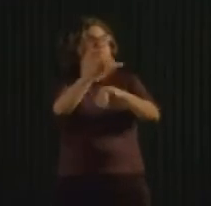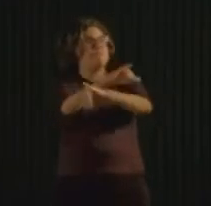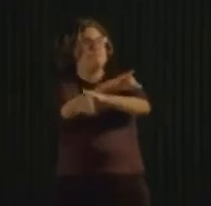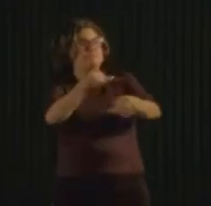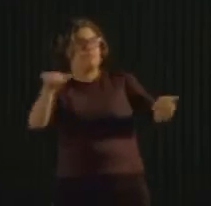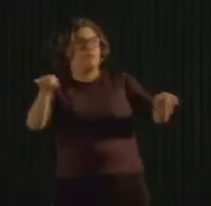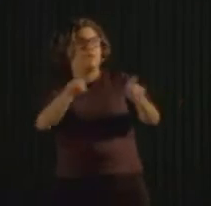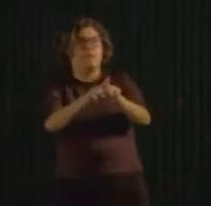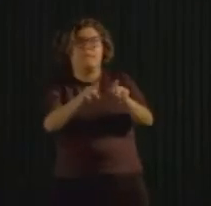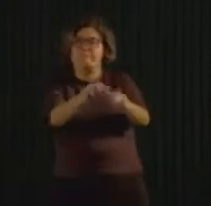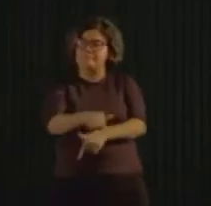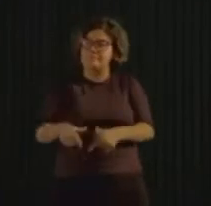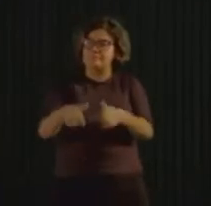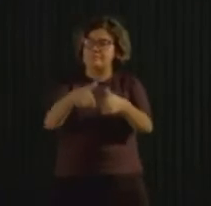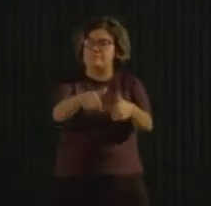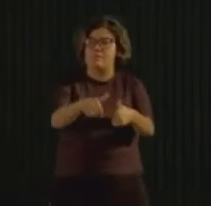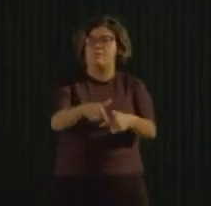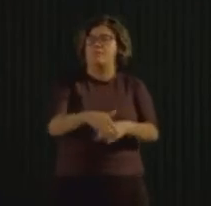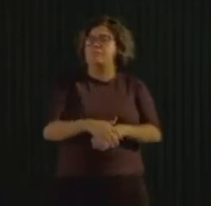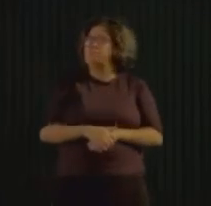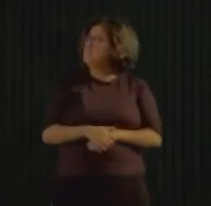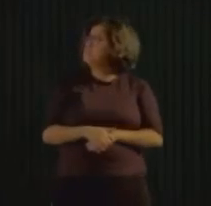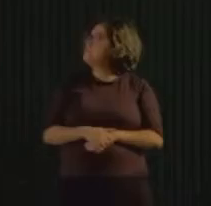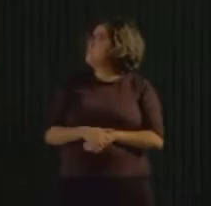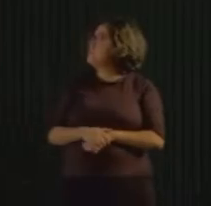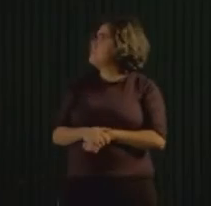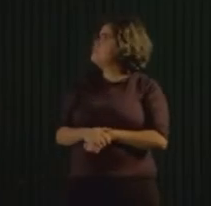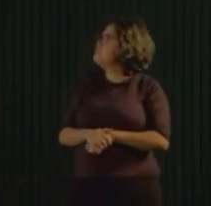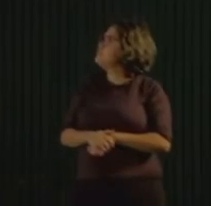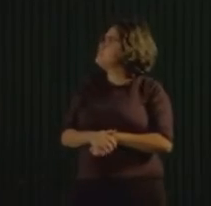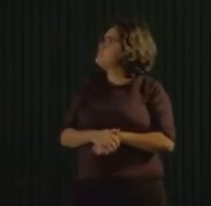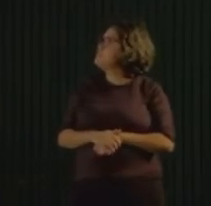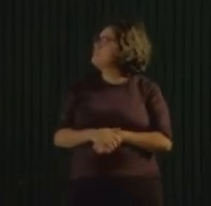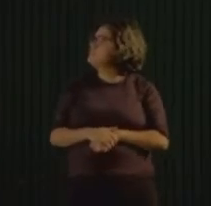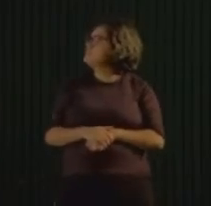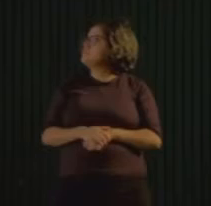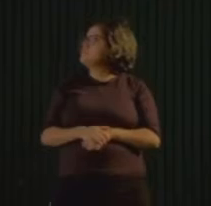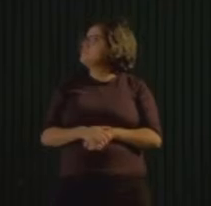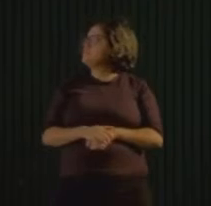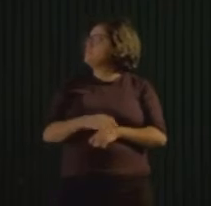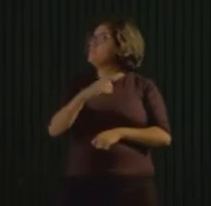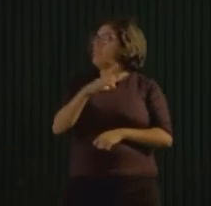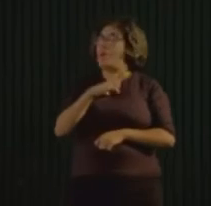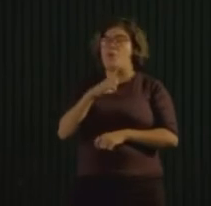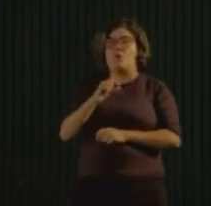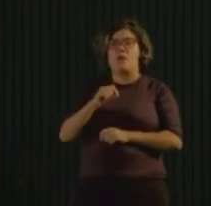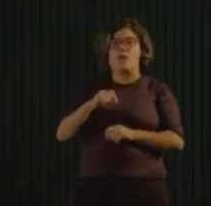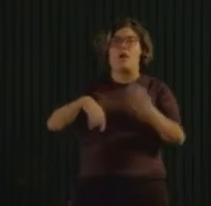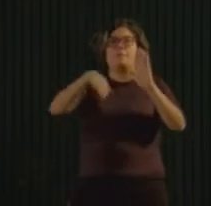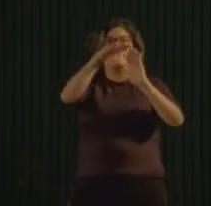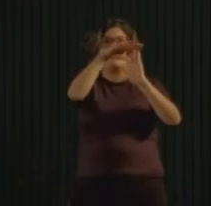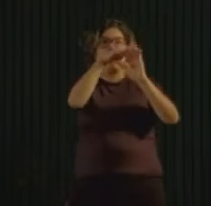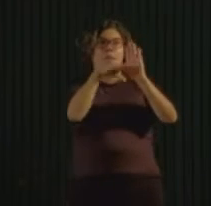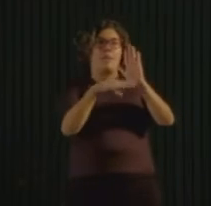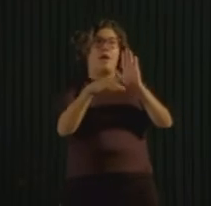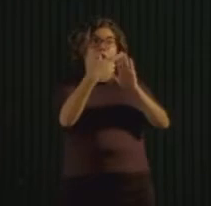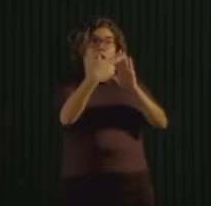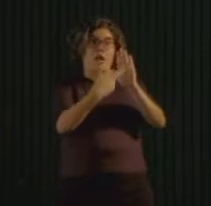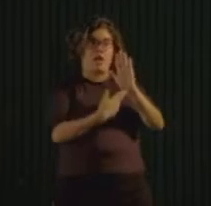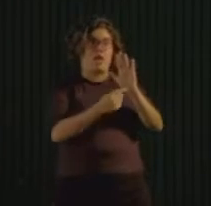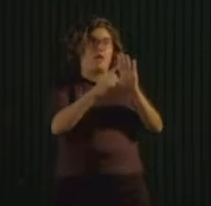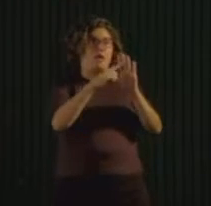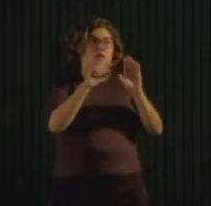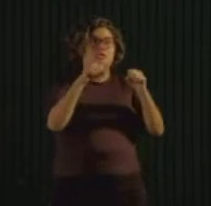sua mensagem e o seu ativismo e o seu engajamento. A Ecosurf tem os Ecomandamentos, que ele fala